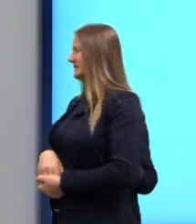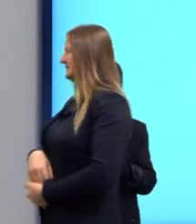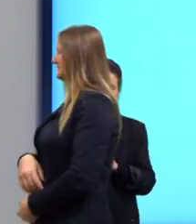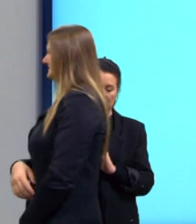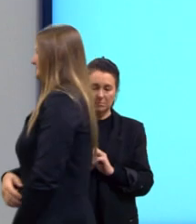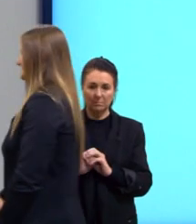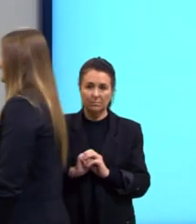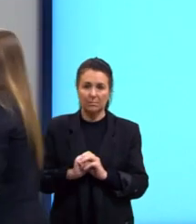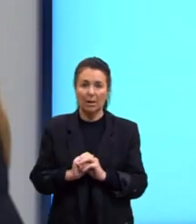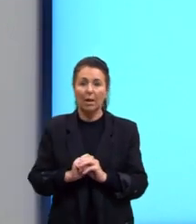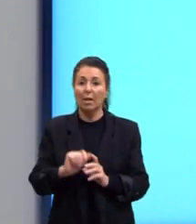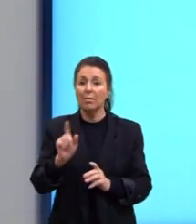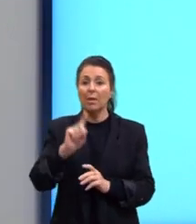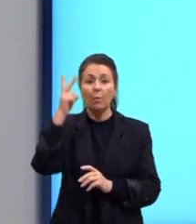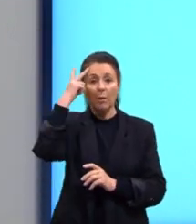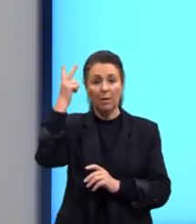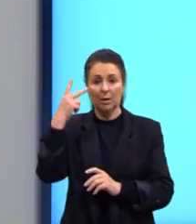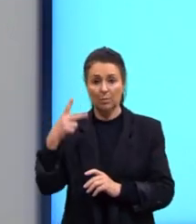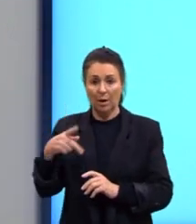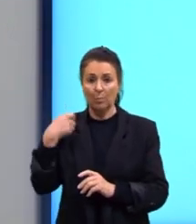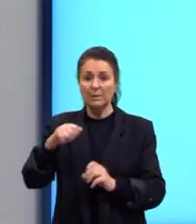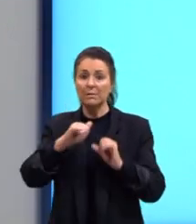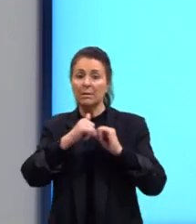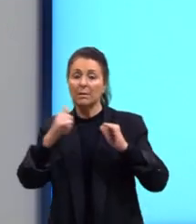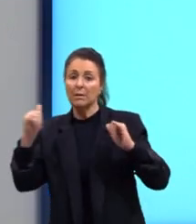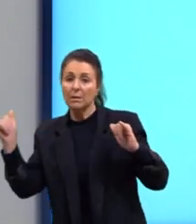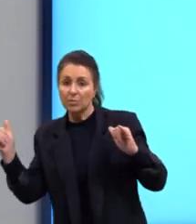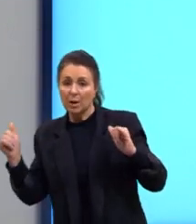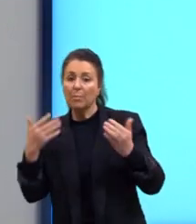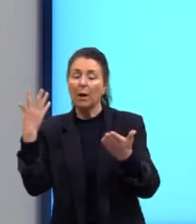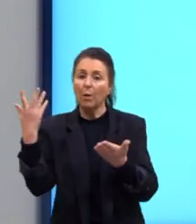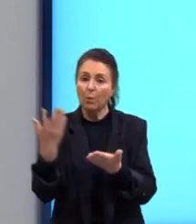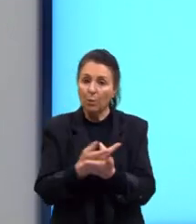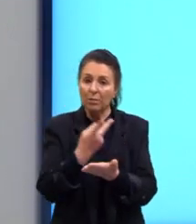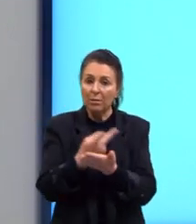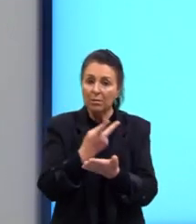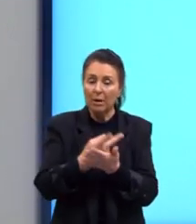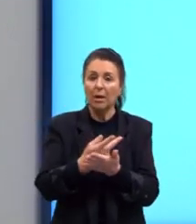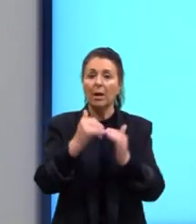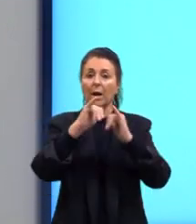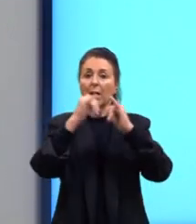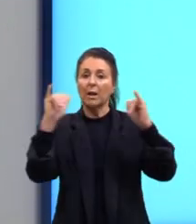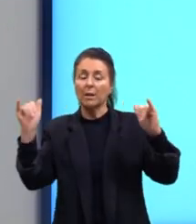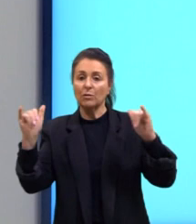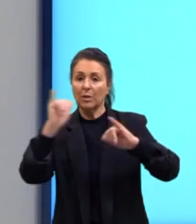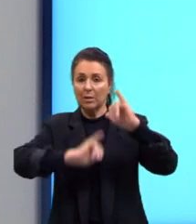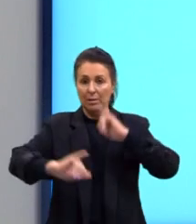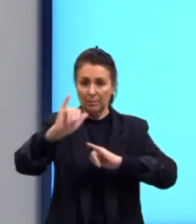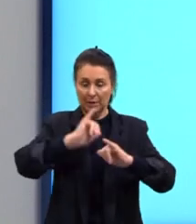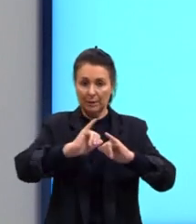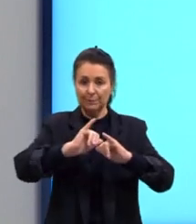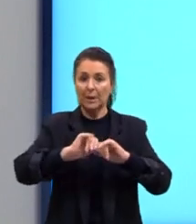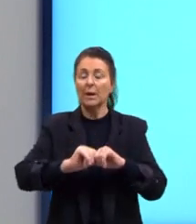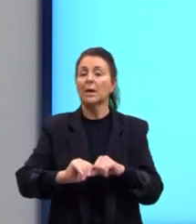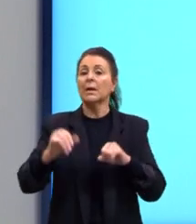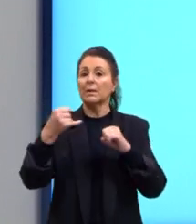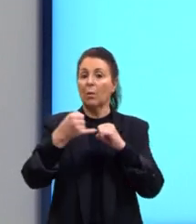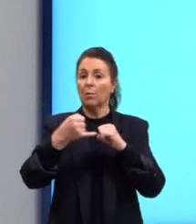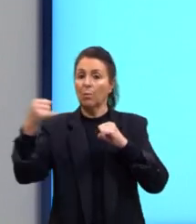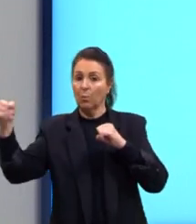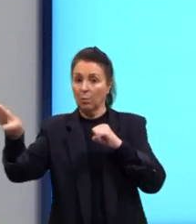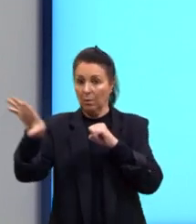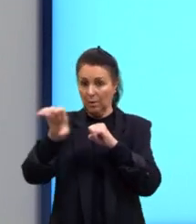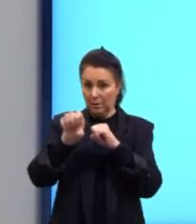eu preciso fornecer energia para ocorrer geração de energia química neste caso o cátodo em uma eletrólise